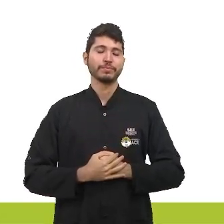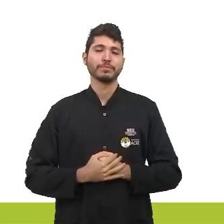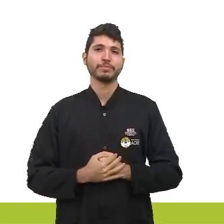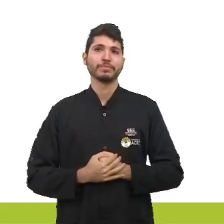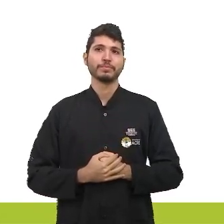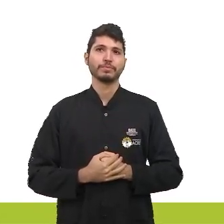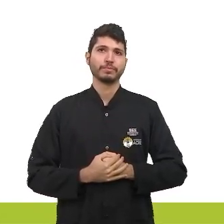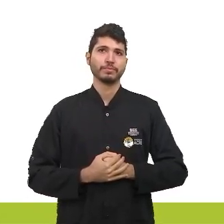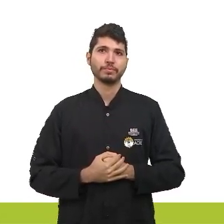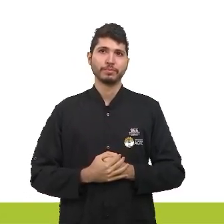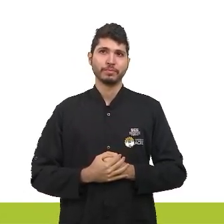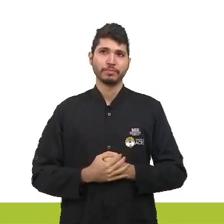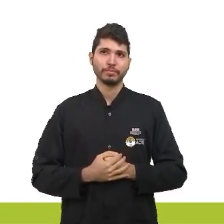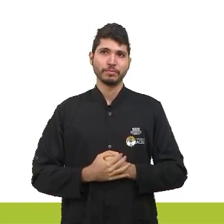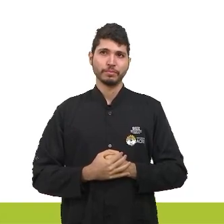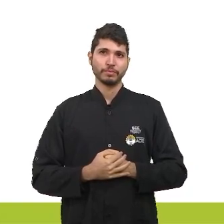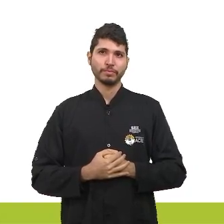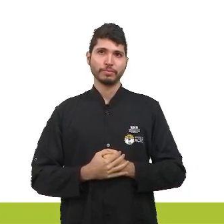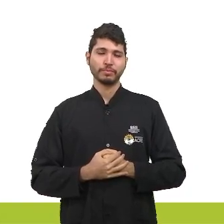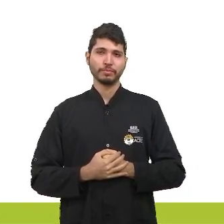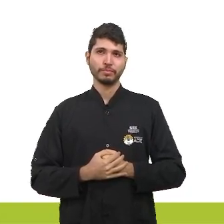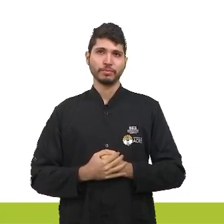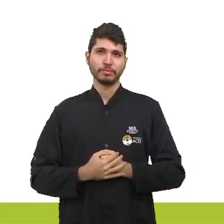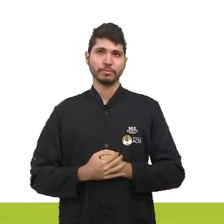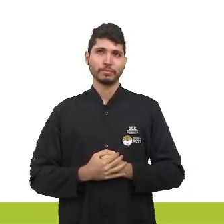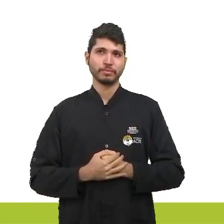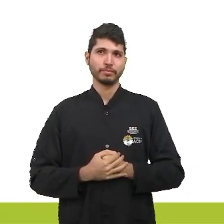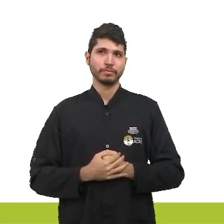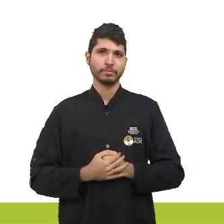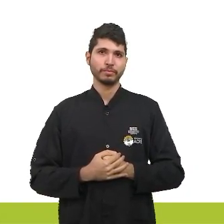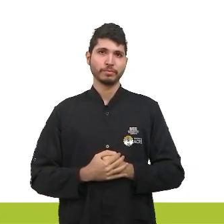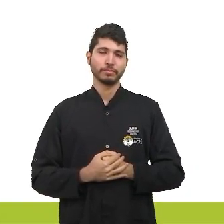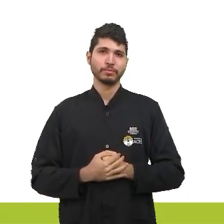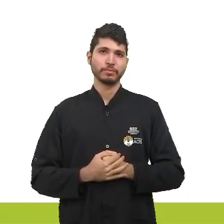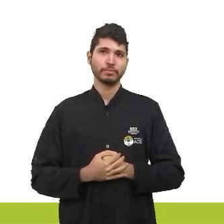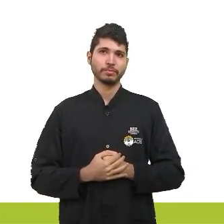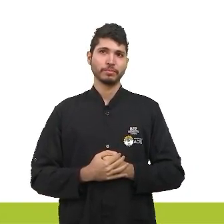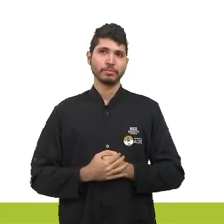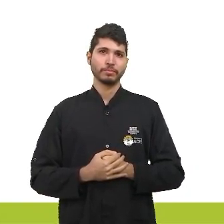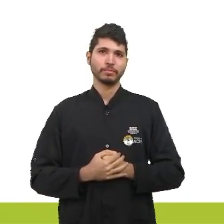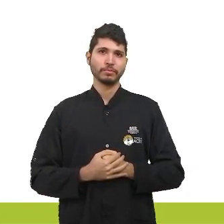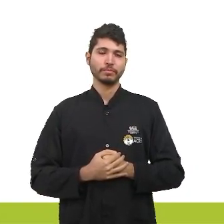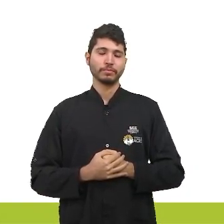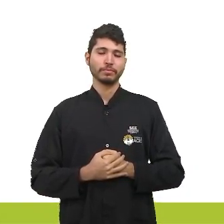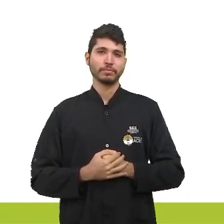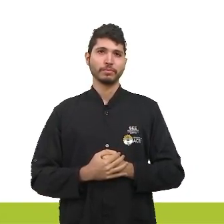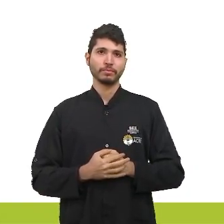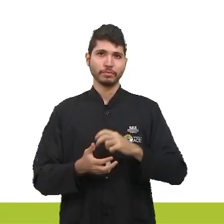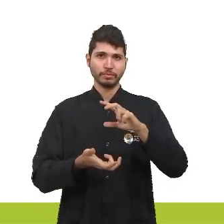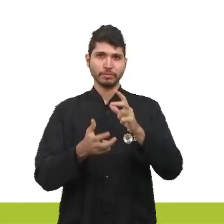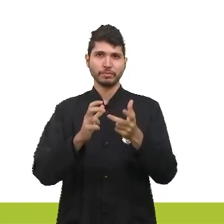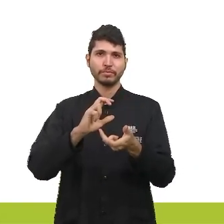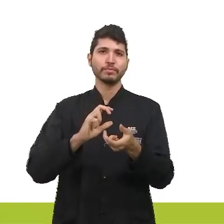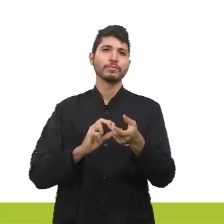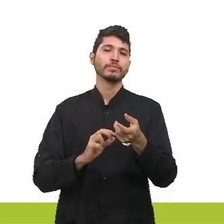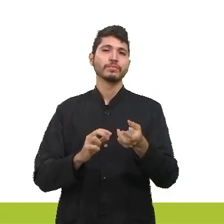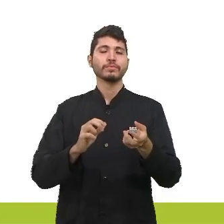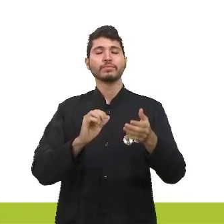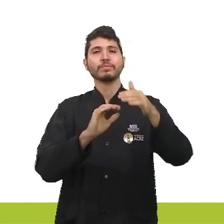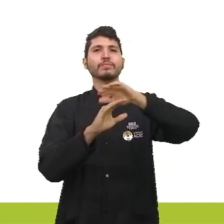Agora eu vou aproveitar e definir o que é um polígono, um poliedro convexo.